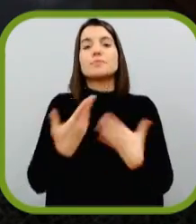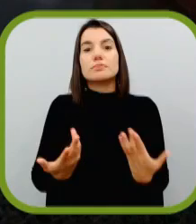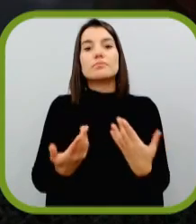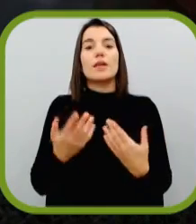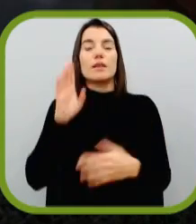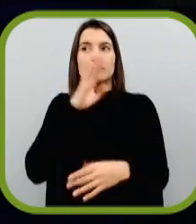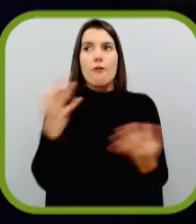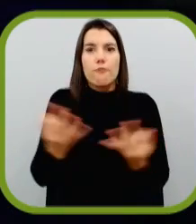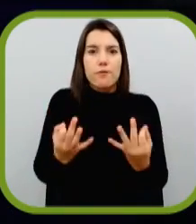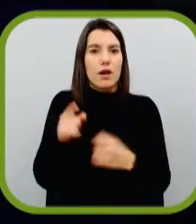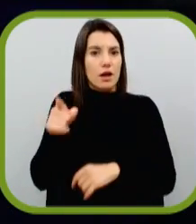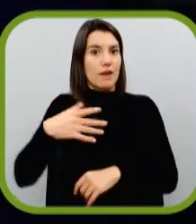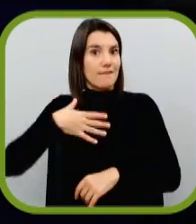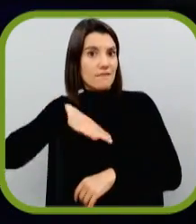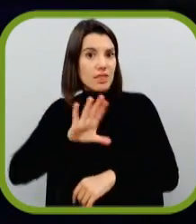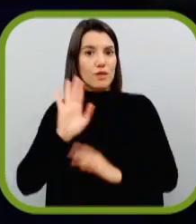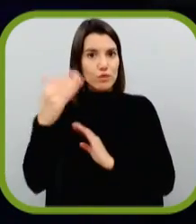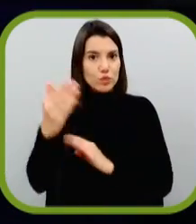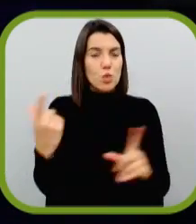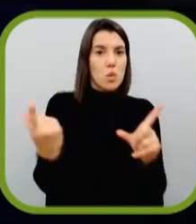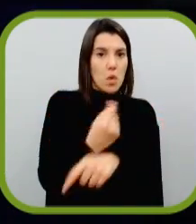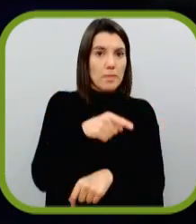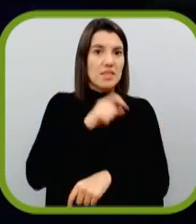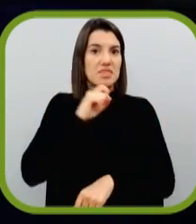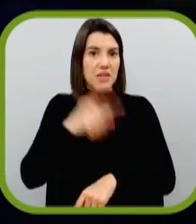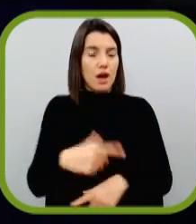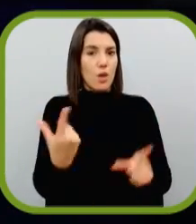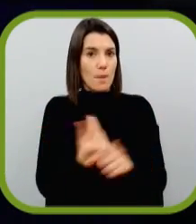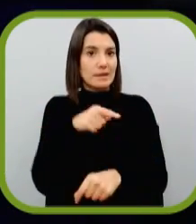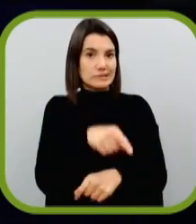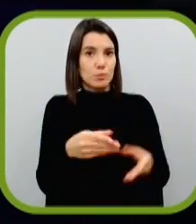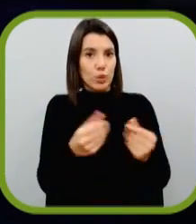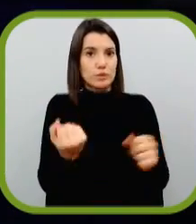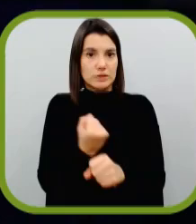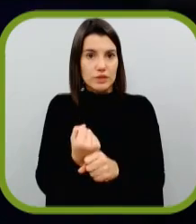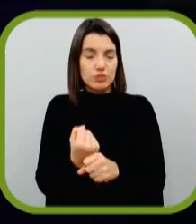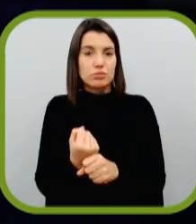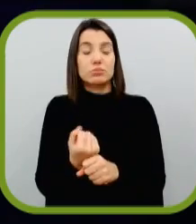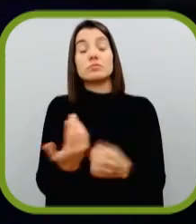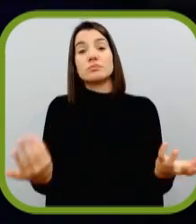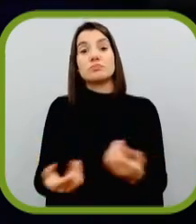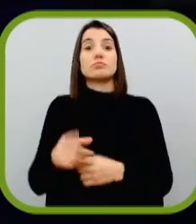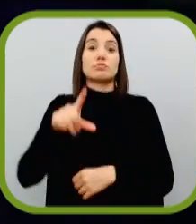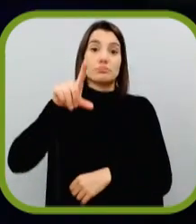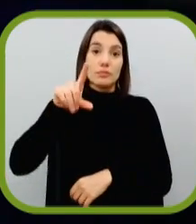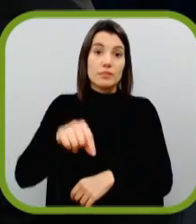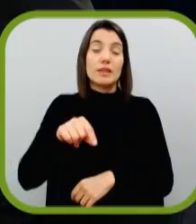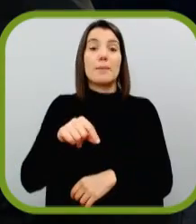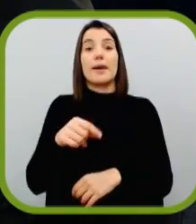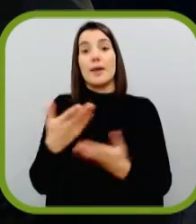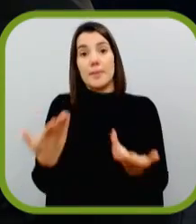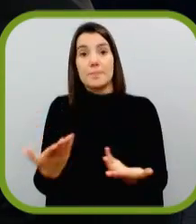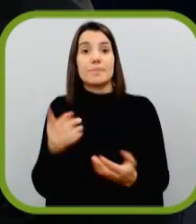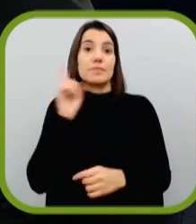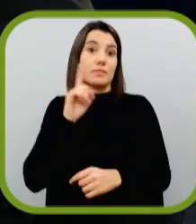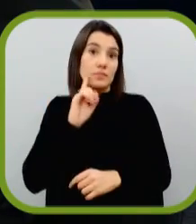se efetivamente ele tem intenção no futuro de comprar, de adquirir aquele produto ou serviço. Para além disso,